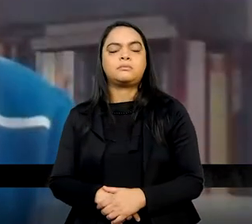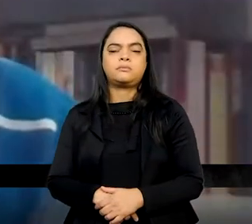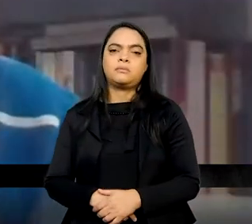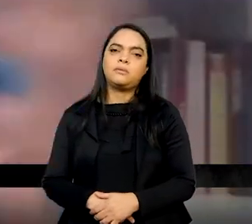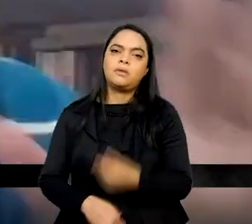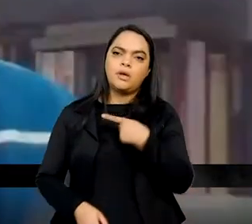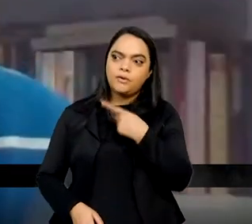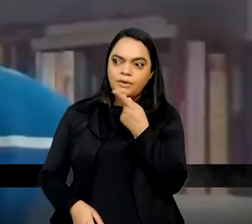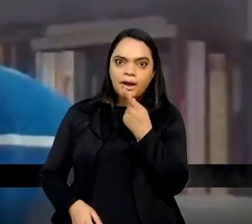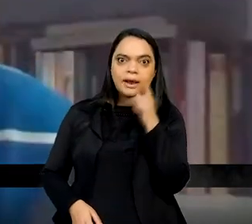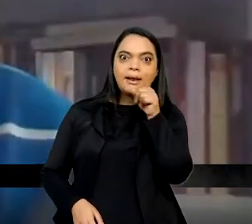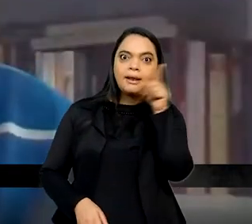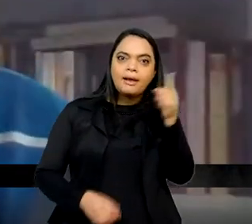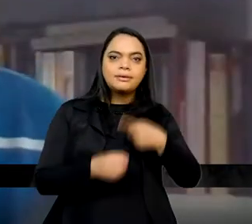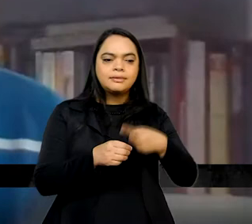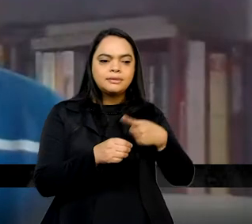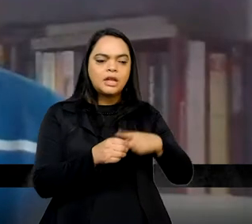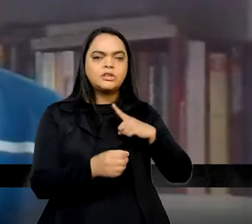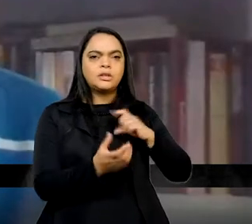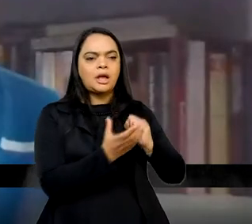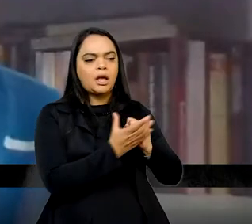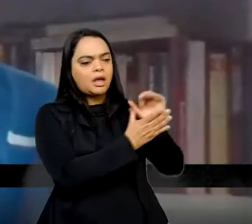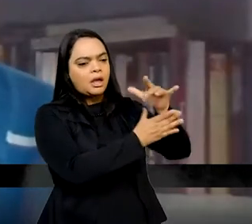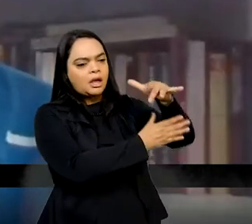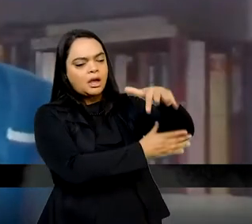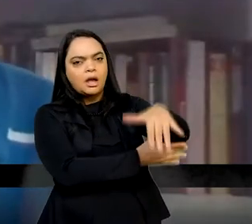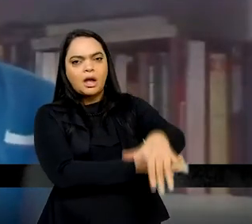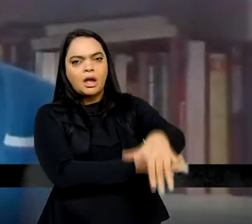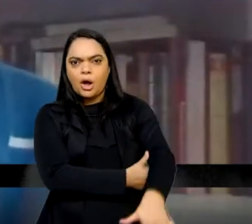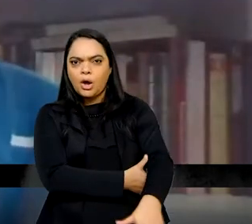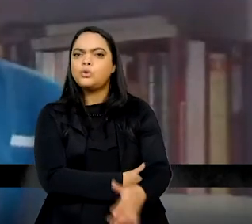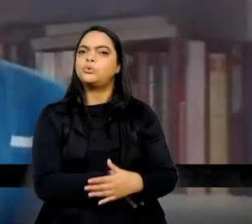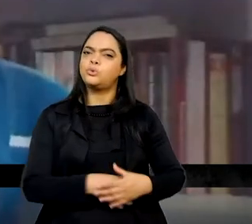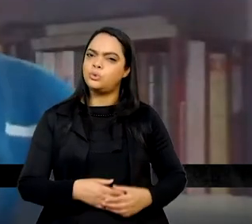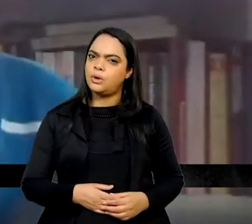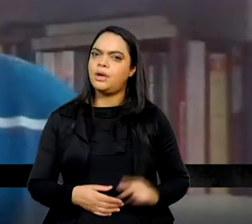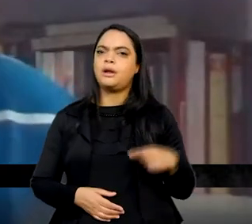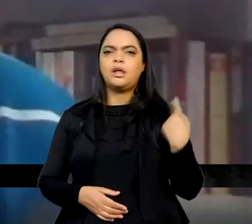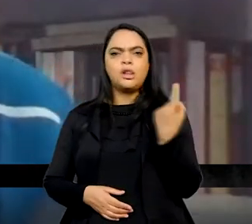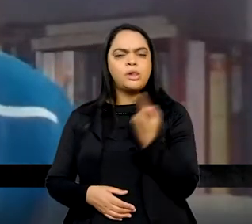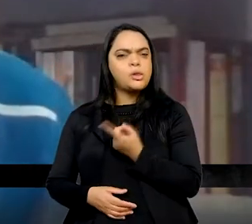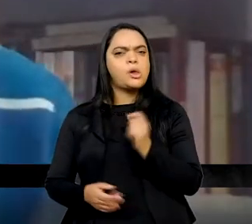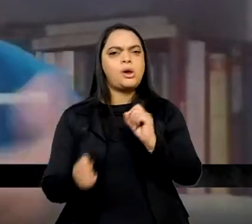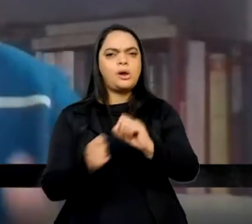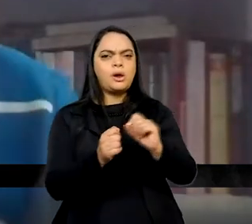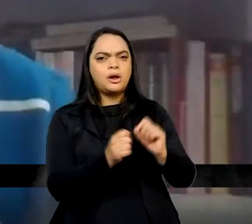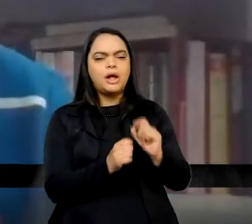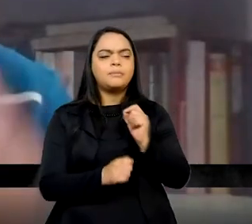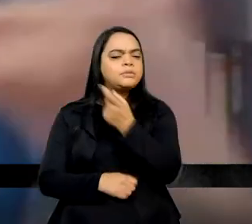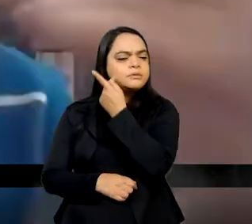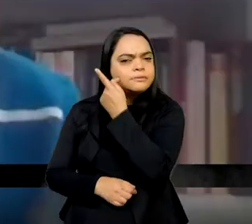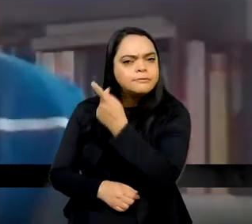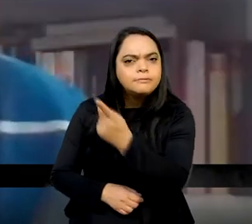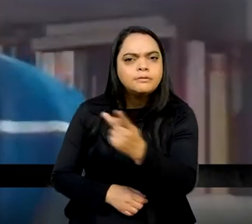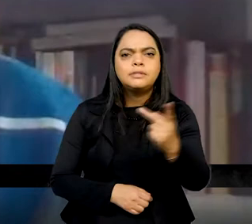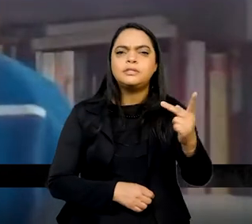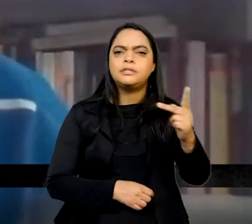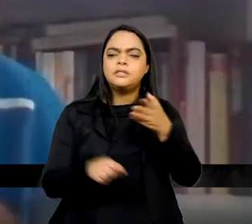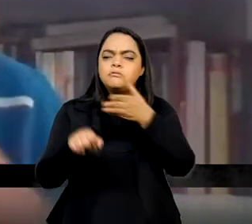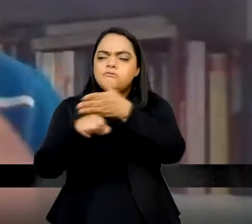umas cachoeiras que tem aí na documentação, vamos ver. Então, nós fizemos visitas a pé